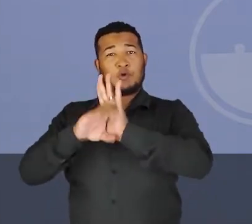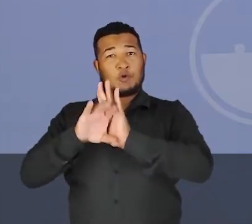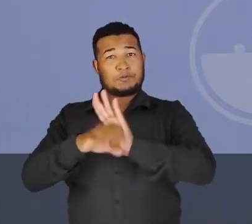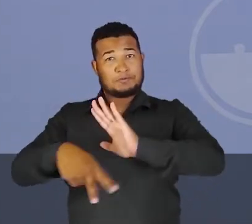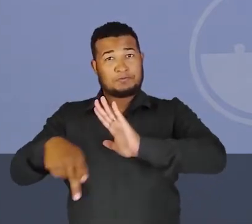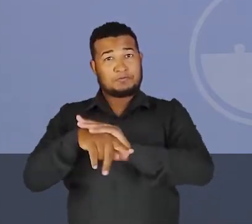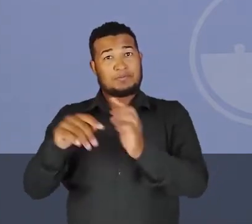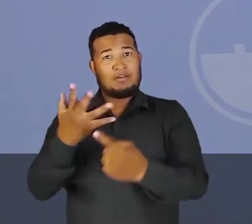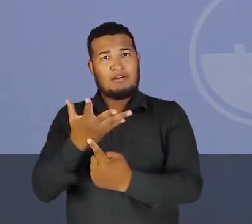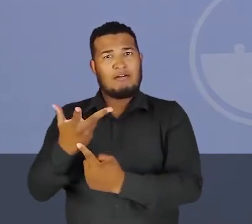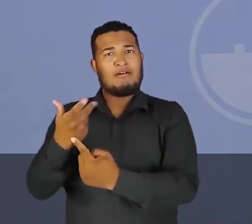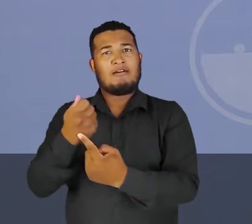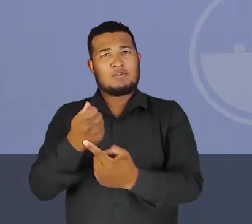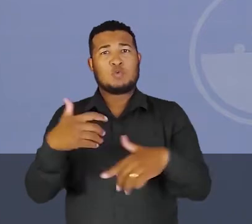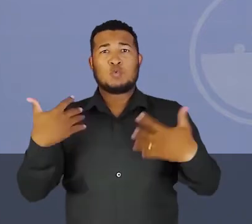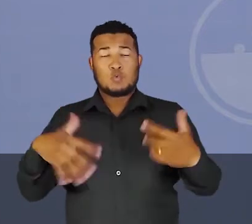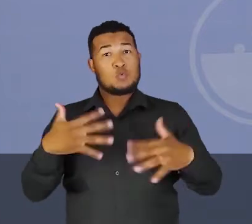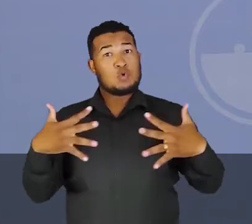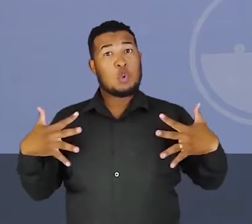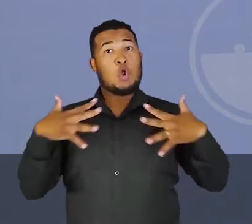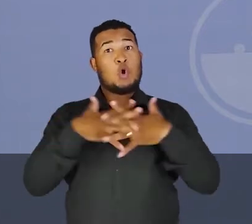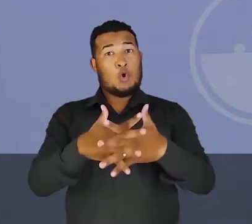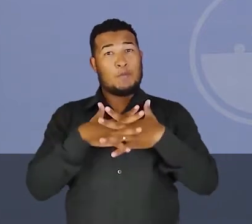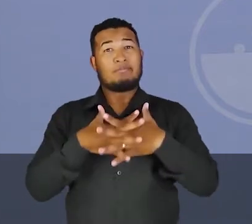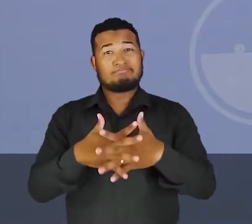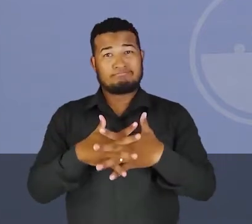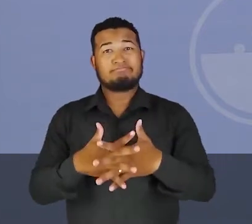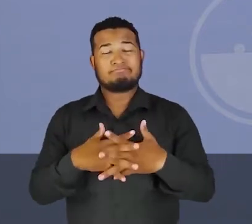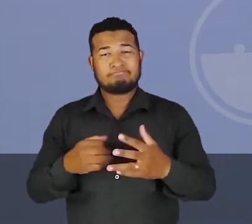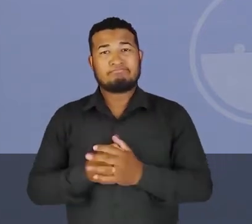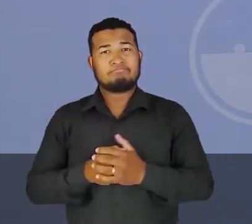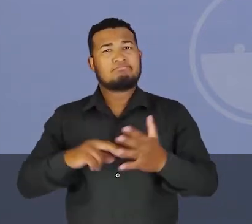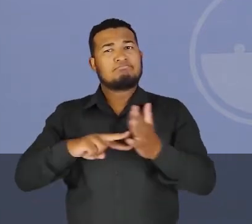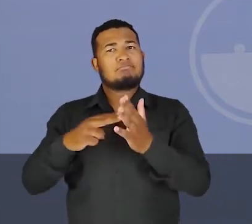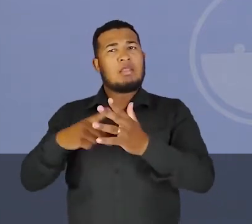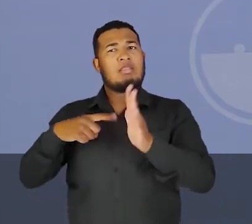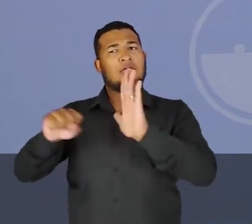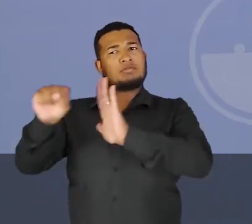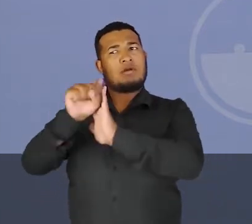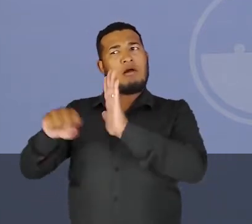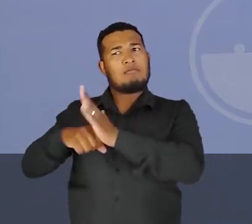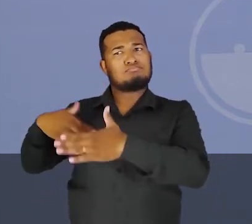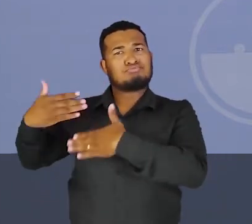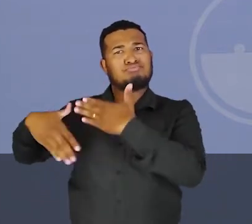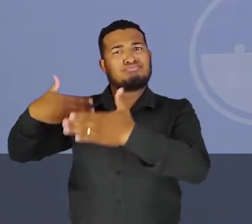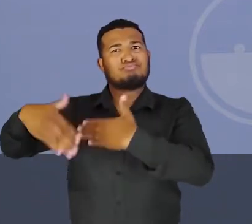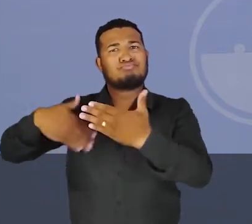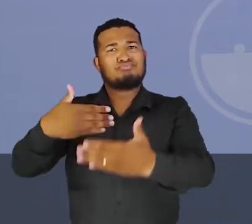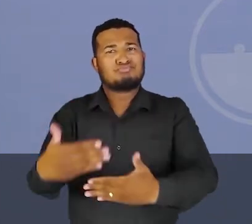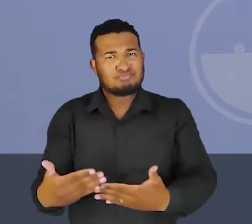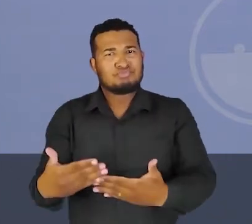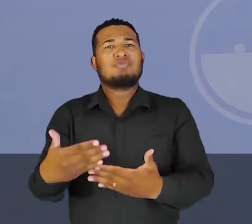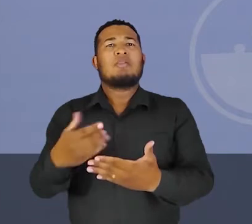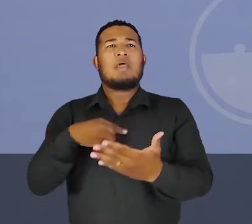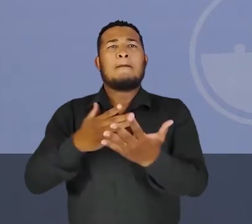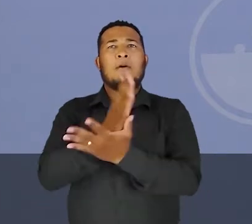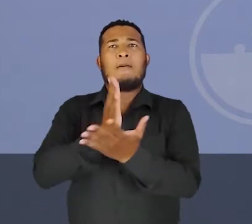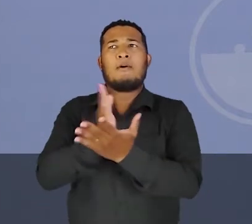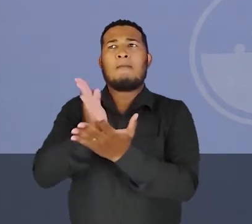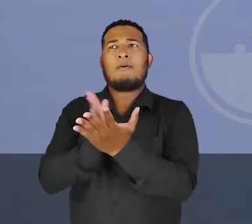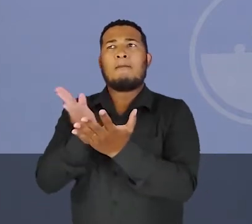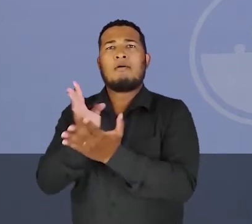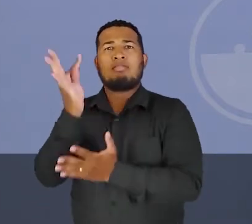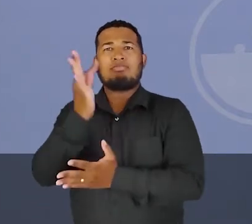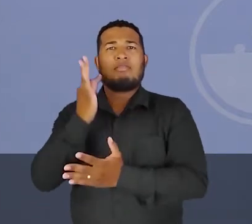um tema de extrema complexidade, que se desenrola ao longo dos séculos de vários processos teóricos,